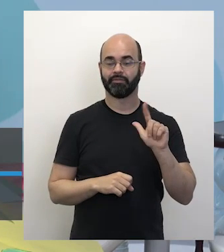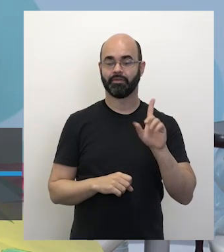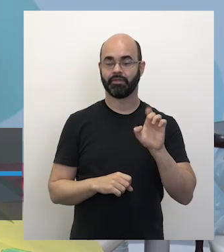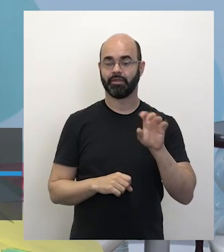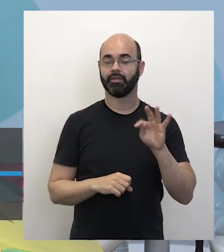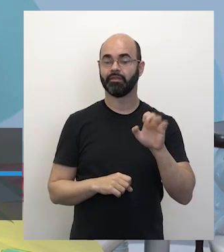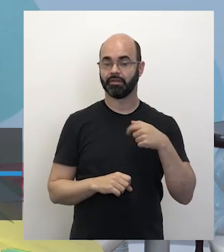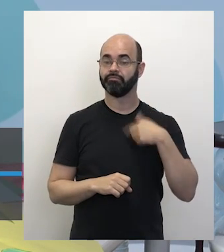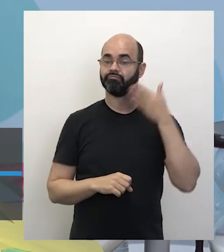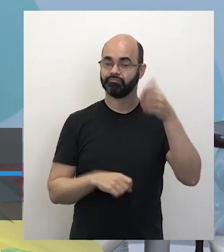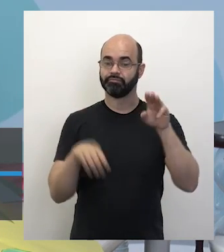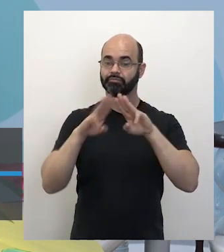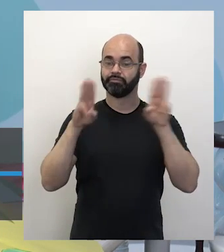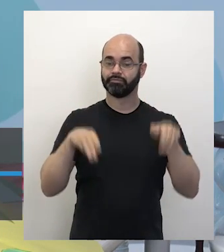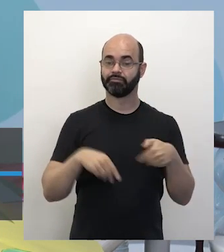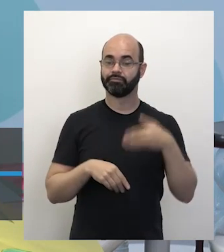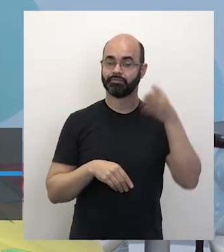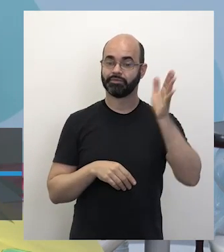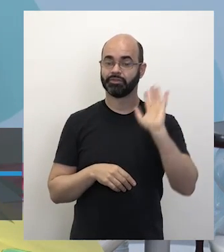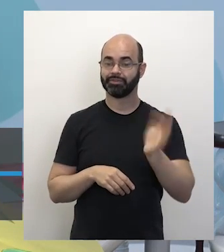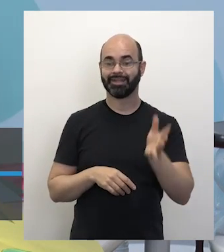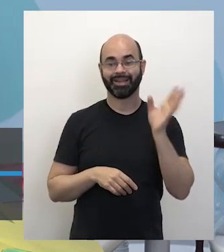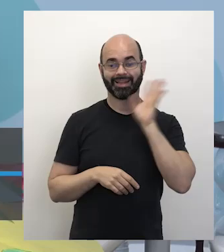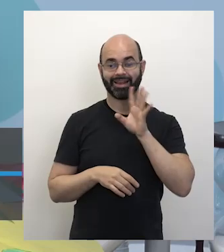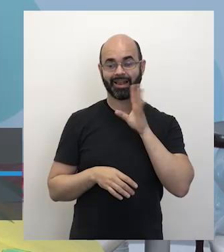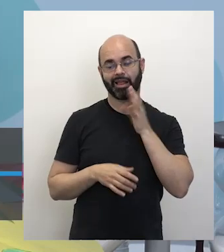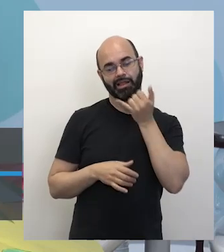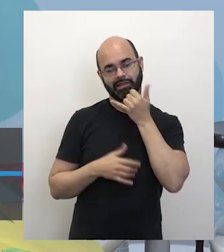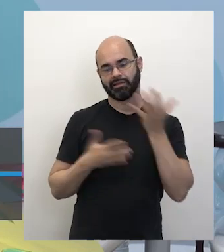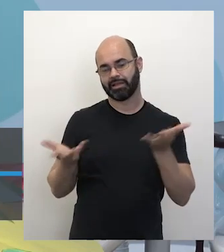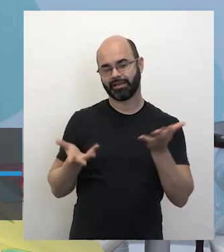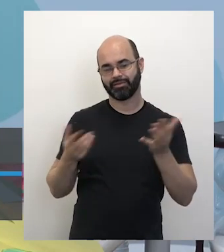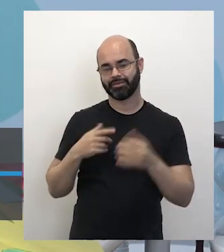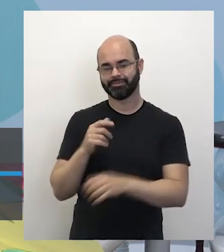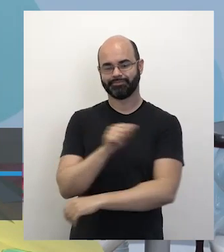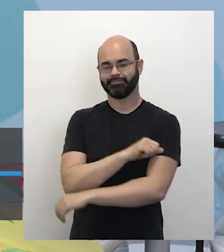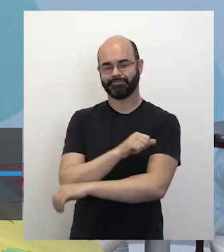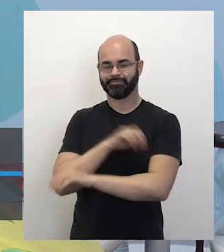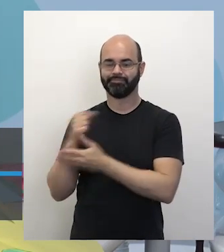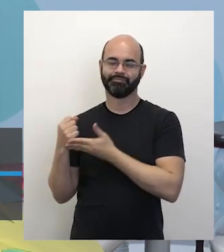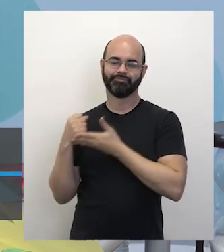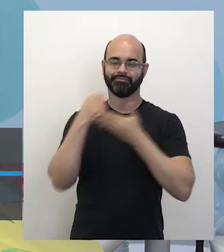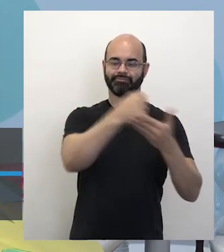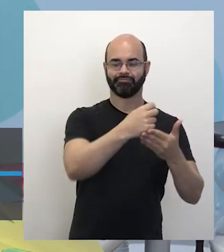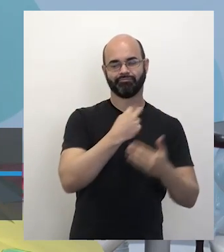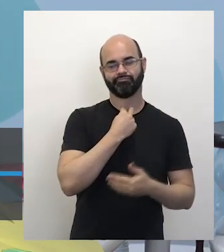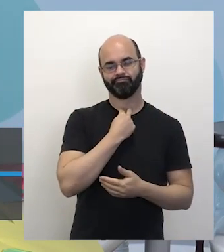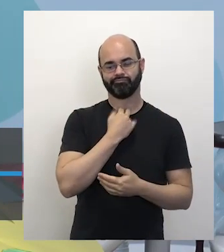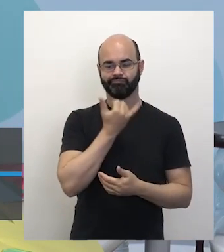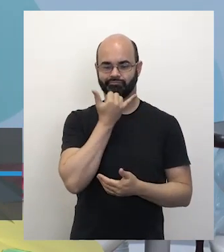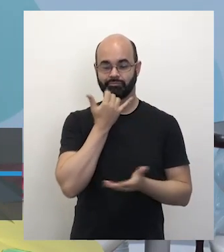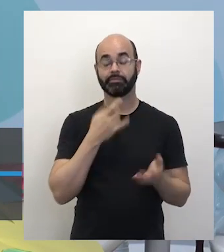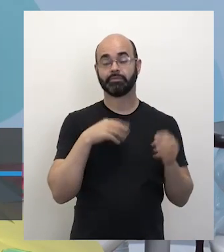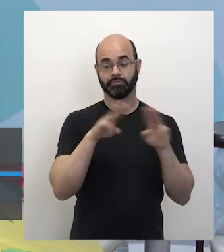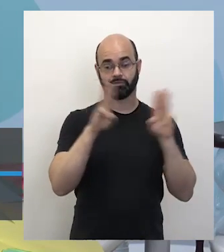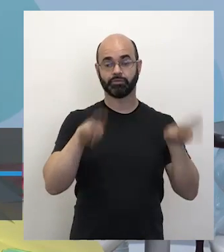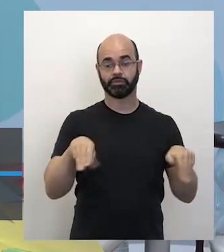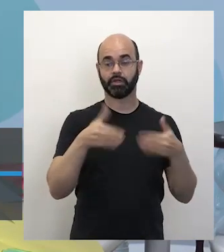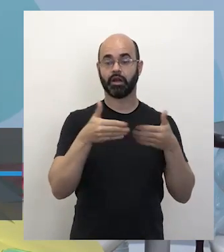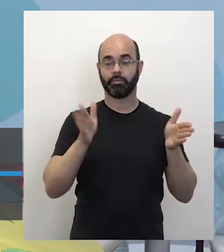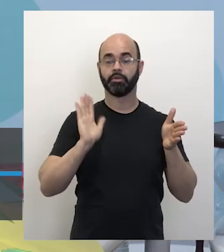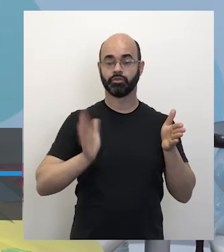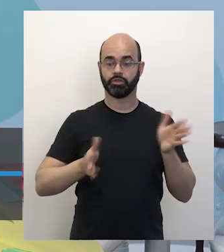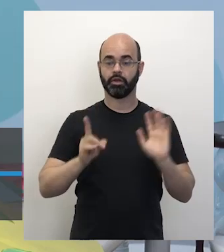Pro Cleonice falou, que legal a visita, pena que agora não podemos levar os educandos. Mas ó, turma, o museu já está aberto, não para ir em turma, mas